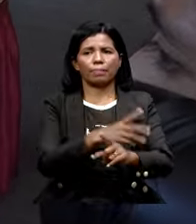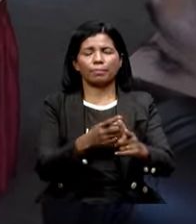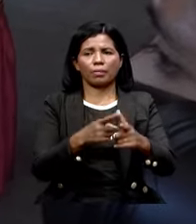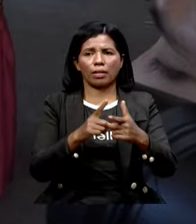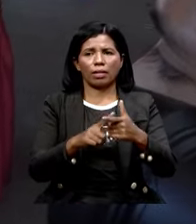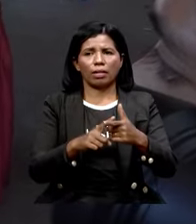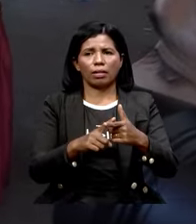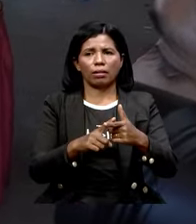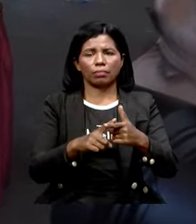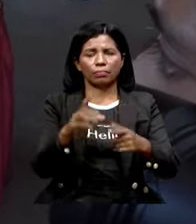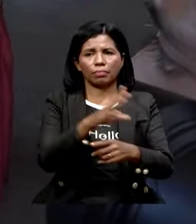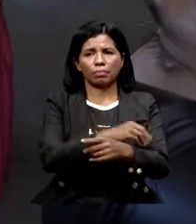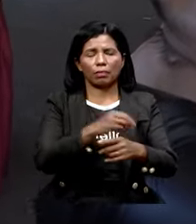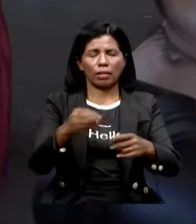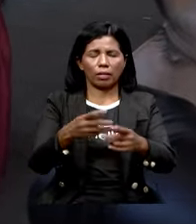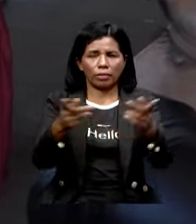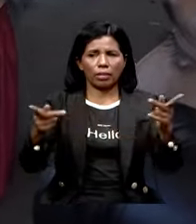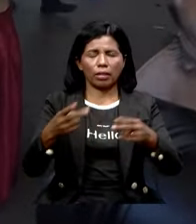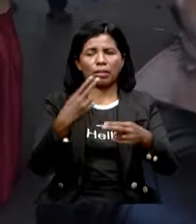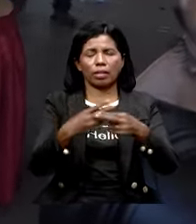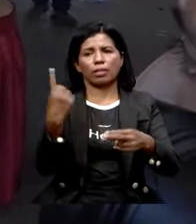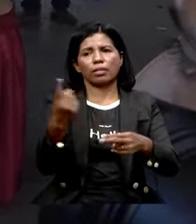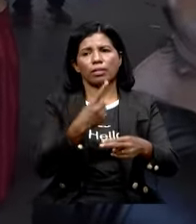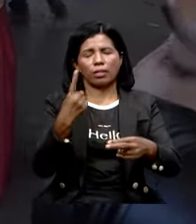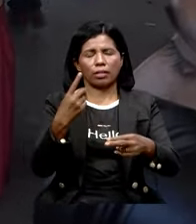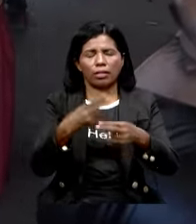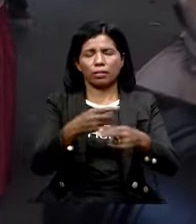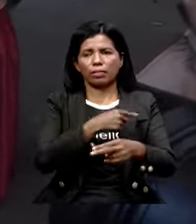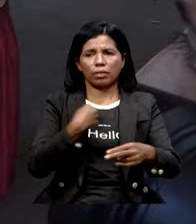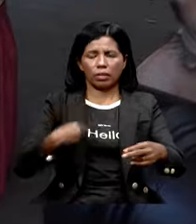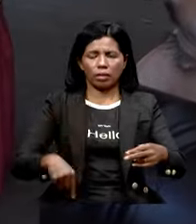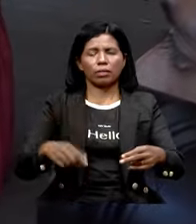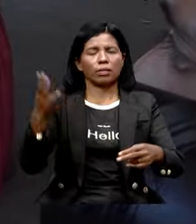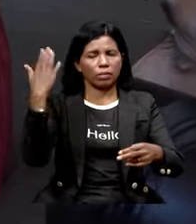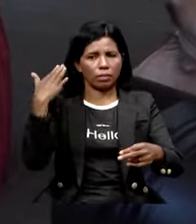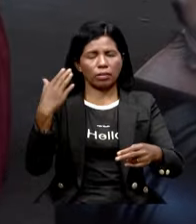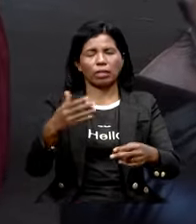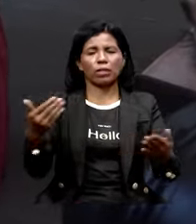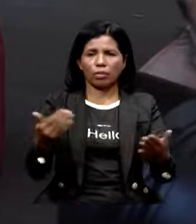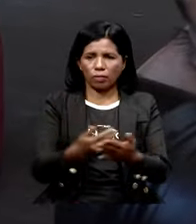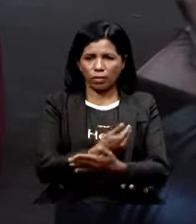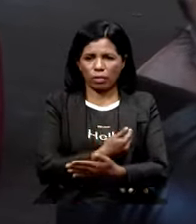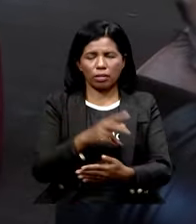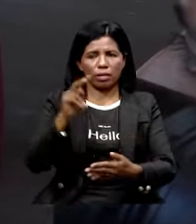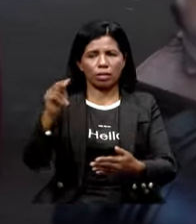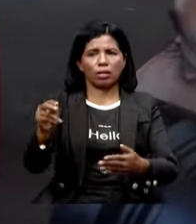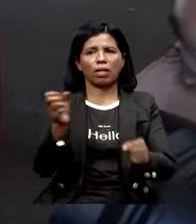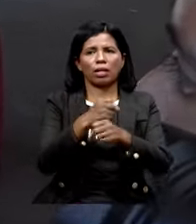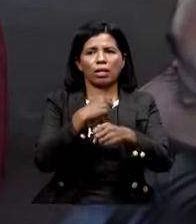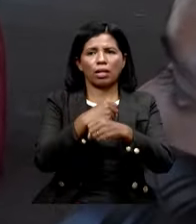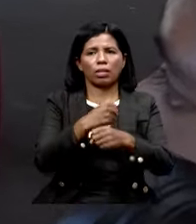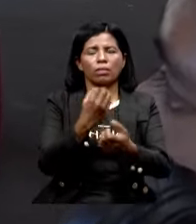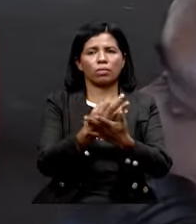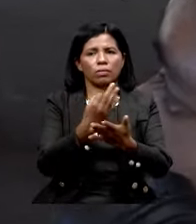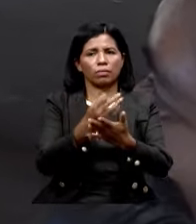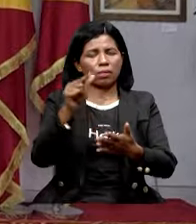mas Salão né, Narana Fatim, Salão China, e da antigo, e da Fone, né, ralo orçamento,